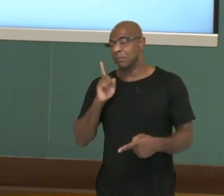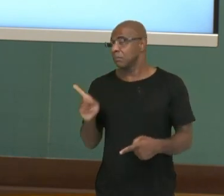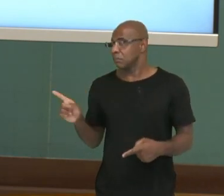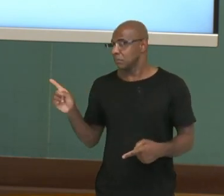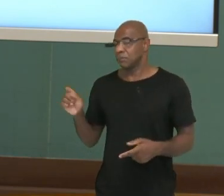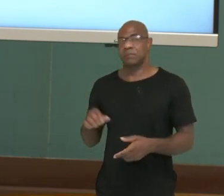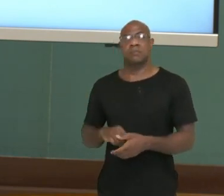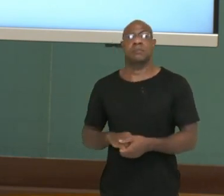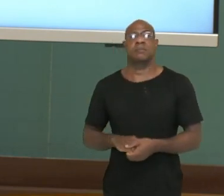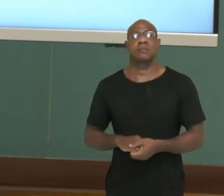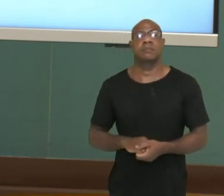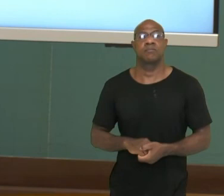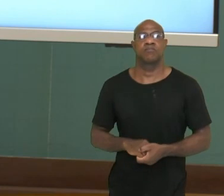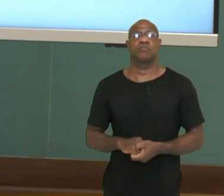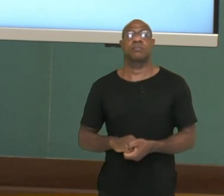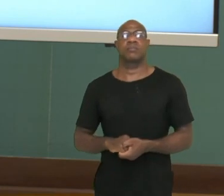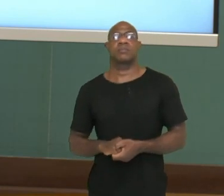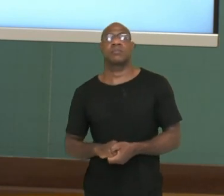0,4, não 4.